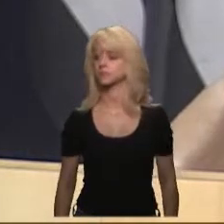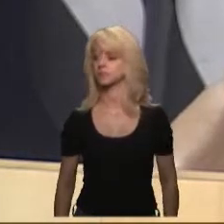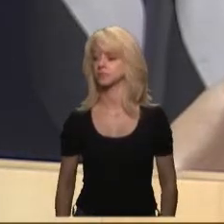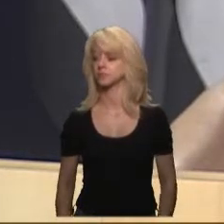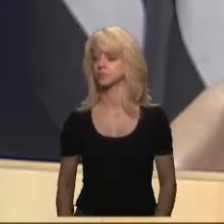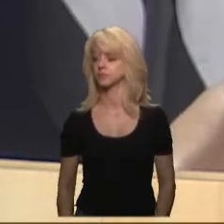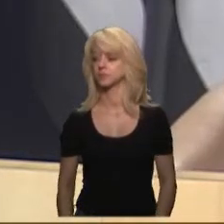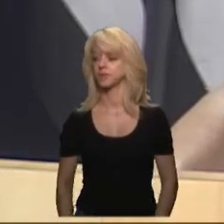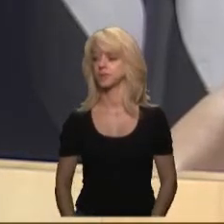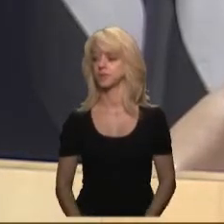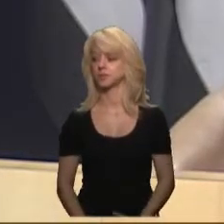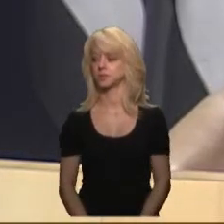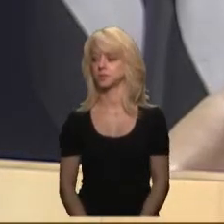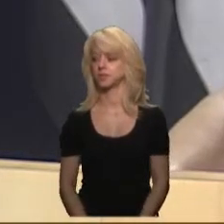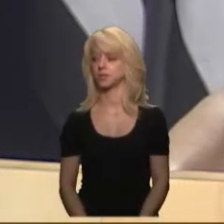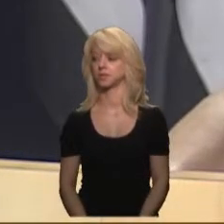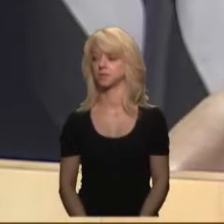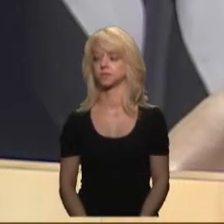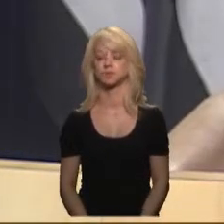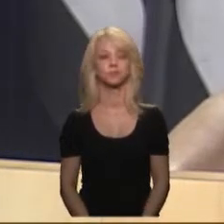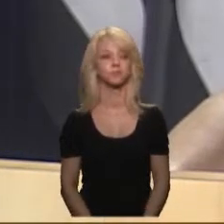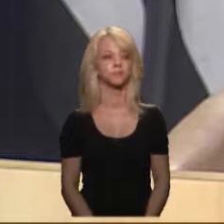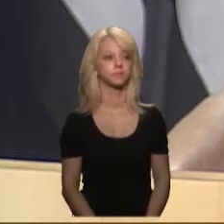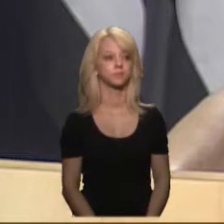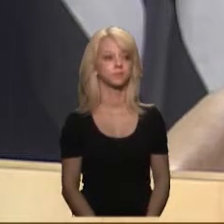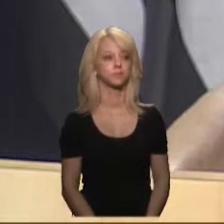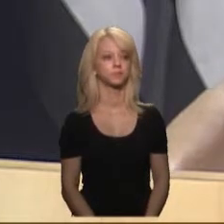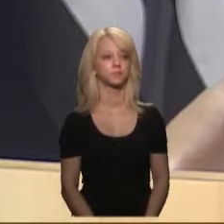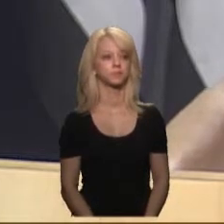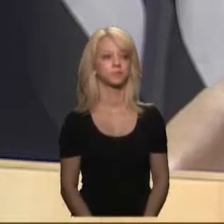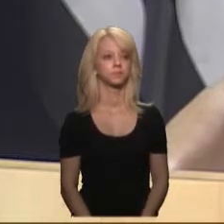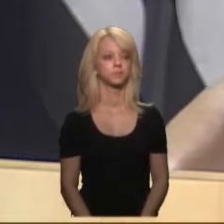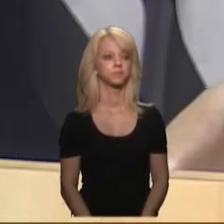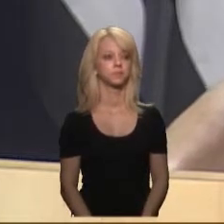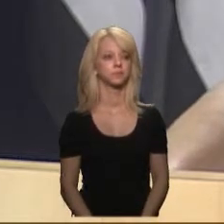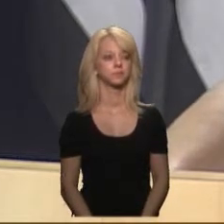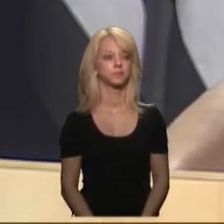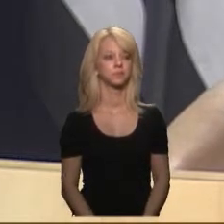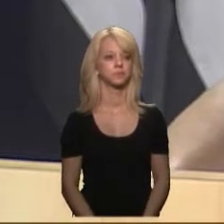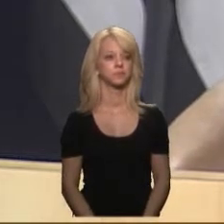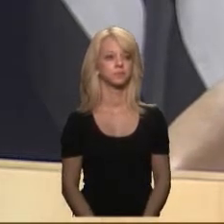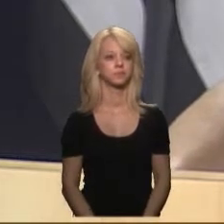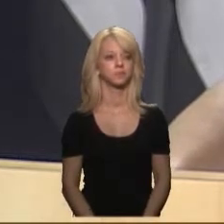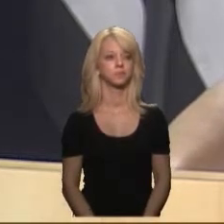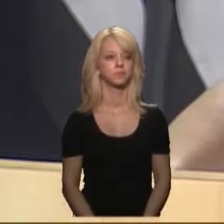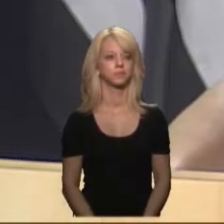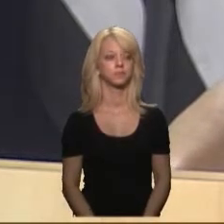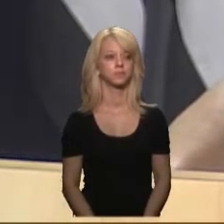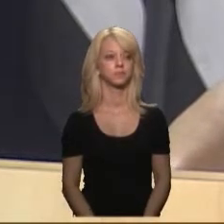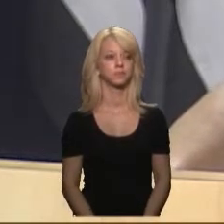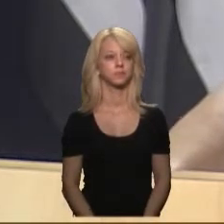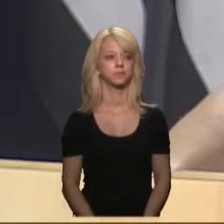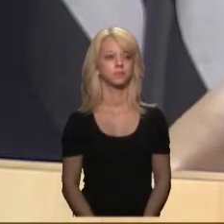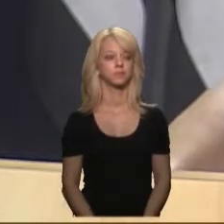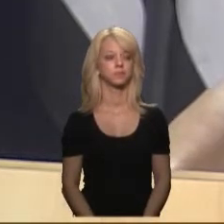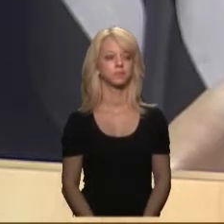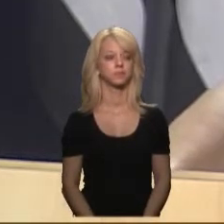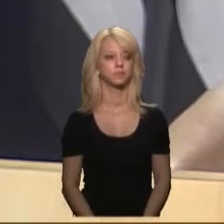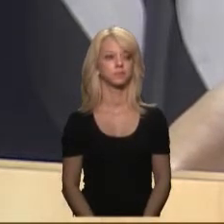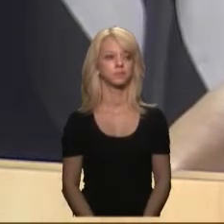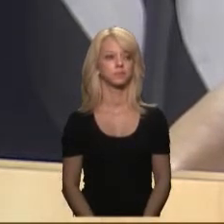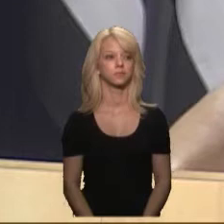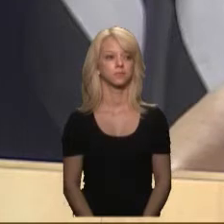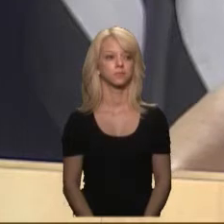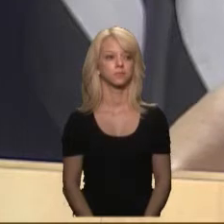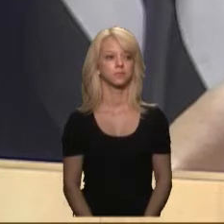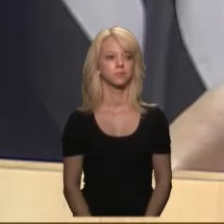Eu, trabalhando na delegacia, então apareciam as pessoas para tirar atestado e antecedentes criminais. Existe